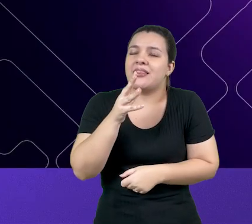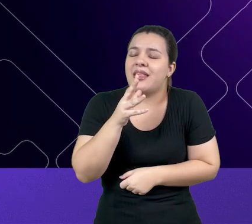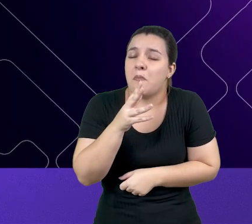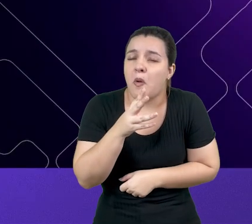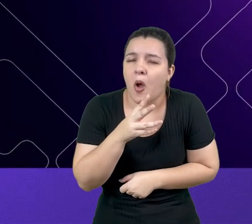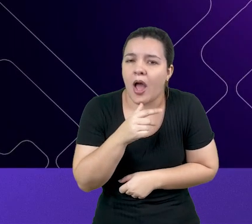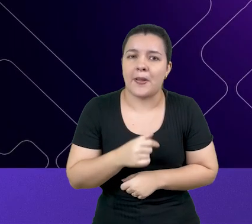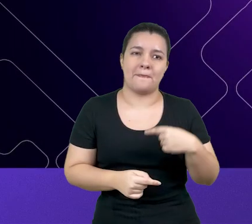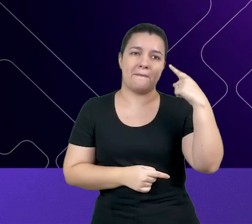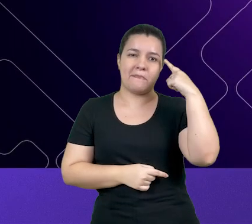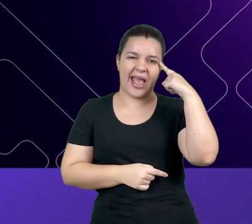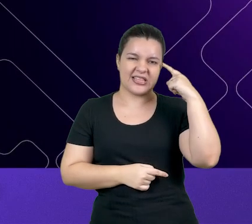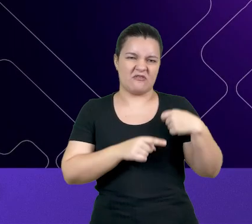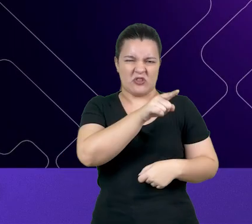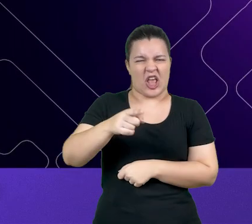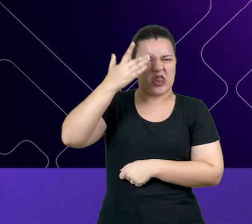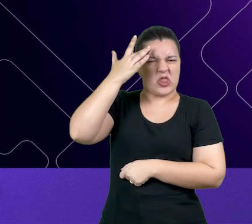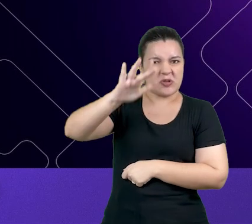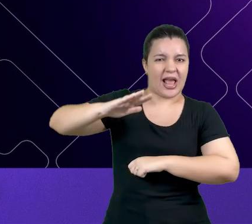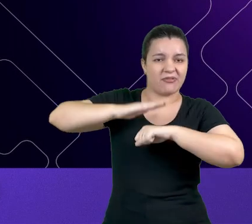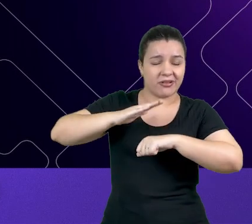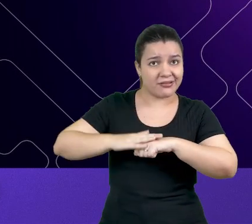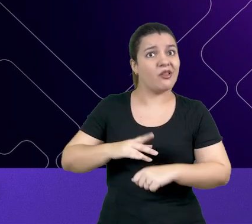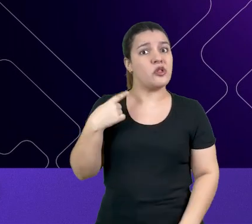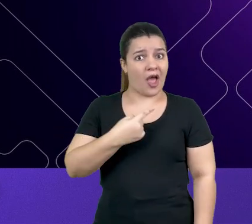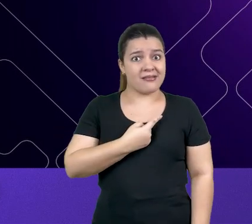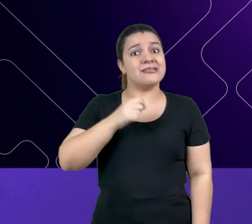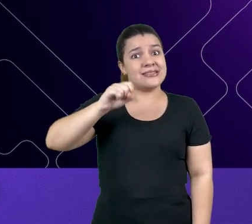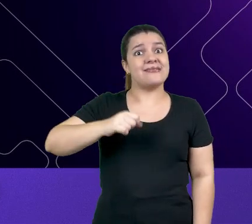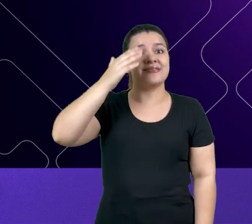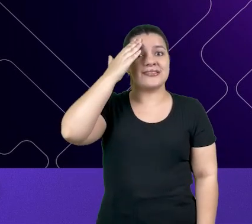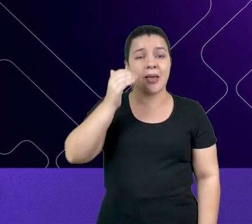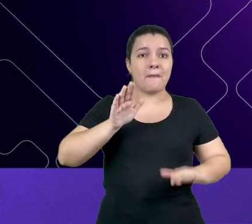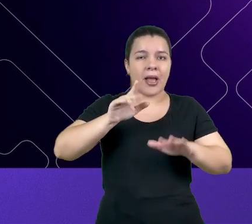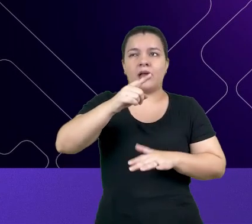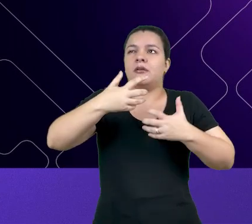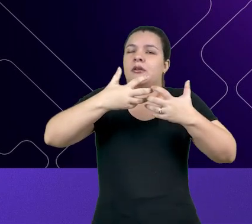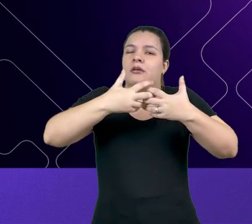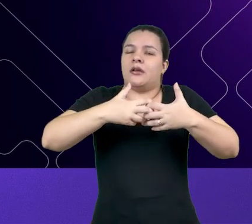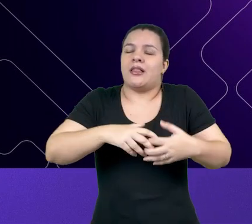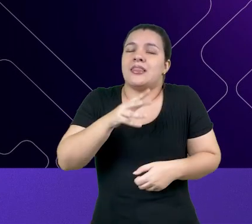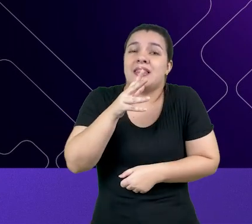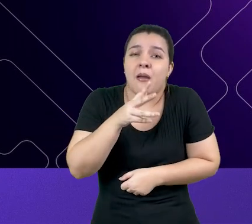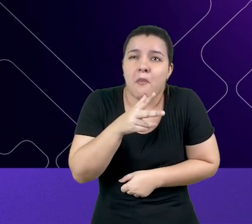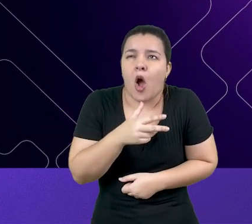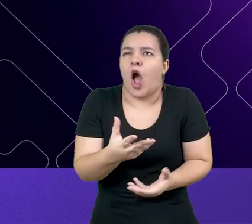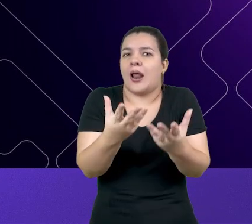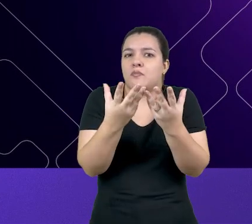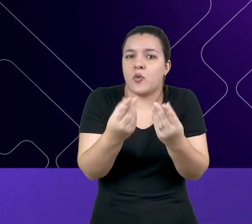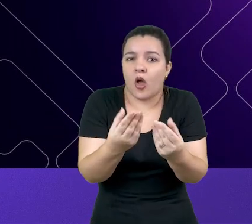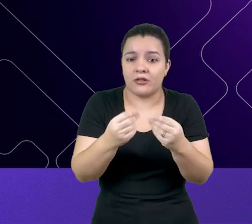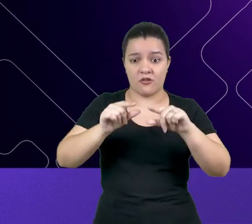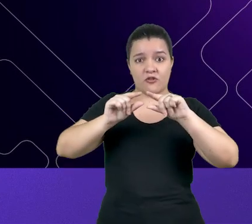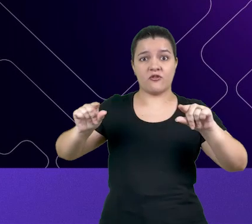resolvido. E veja, não é porque a gente não sabe resolver a coisa. É porque demora muito para resolver. Isso